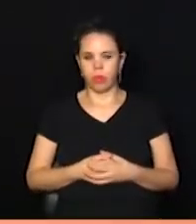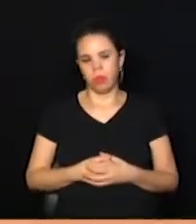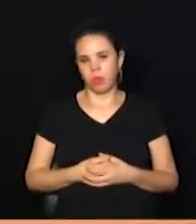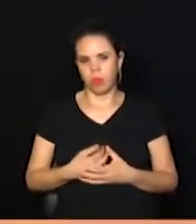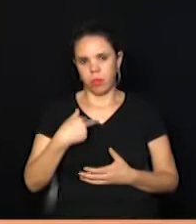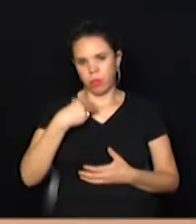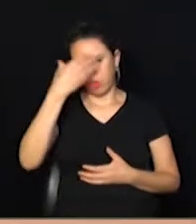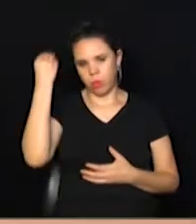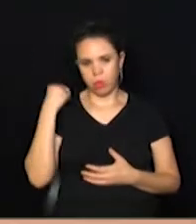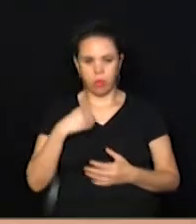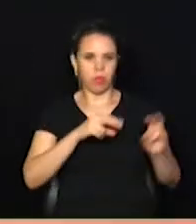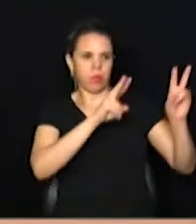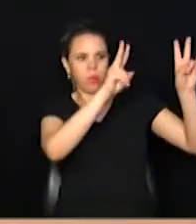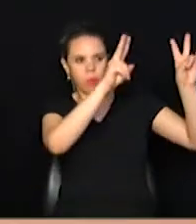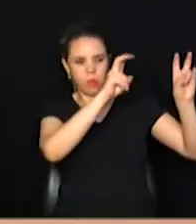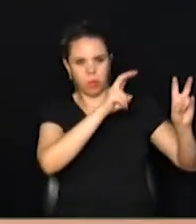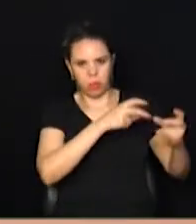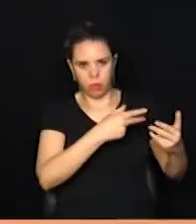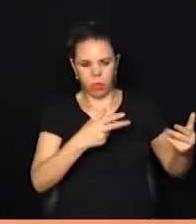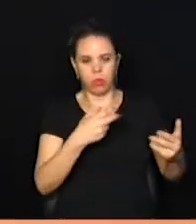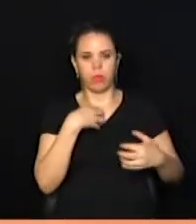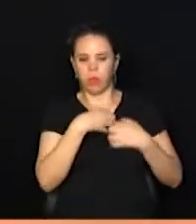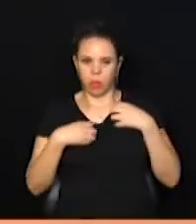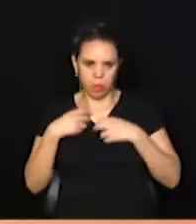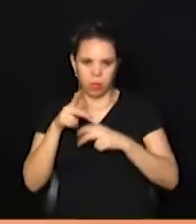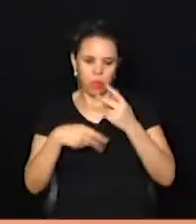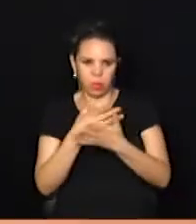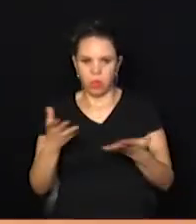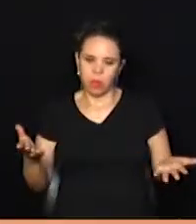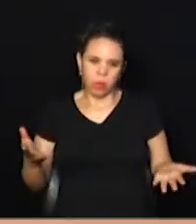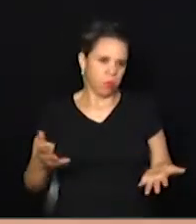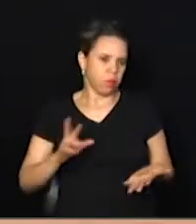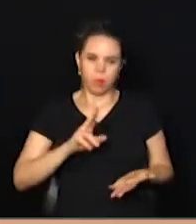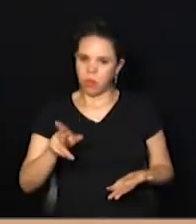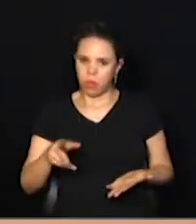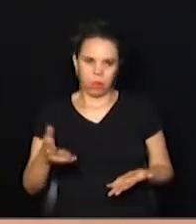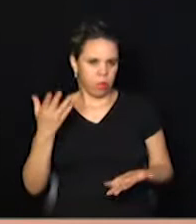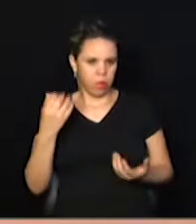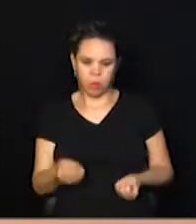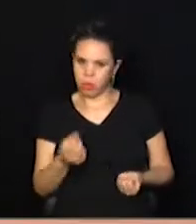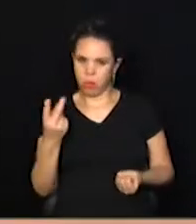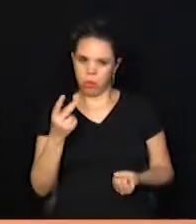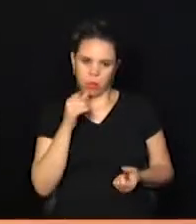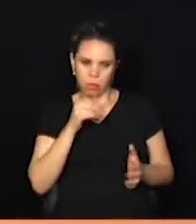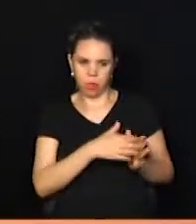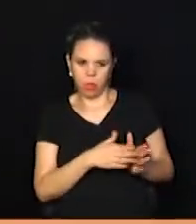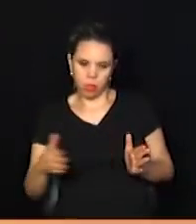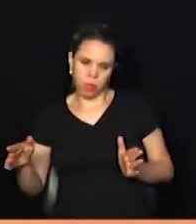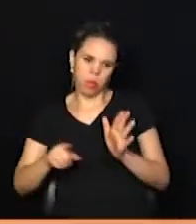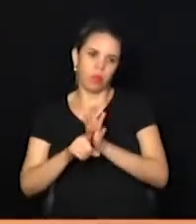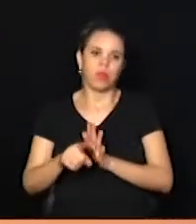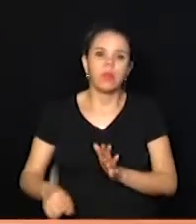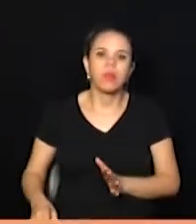inegavelmente assuntos que incomodam. E isso não foi levado em consideração durante toda a